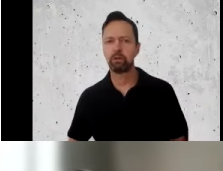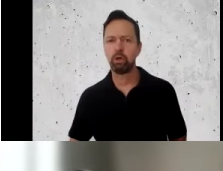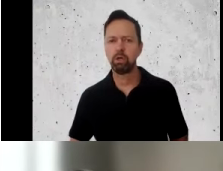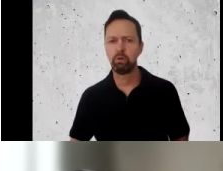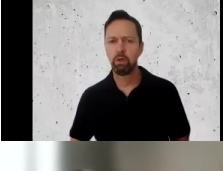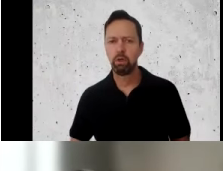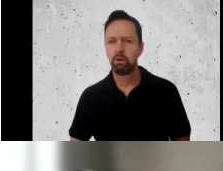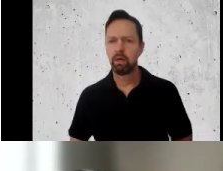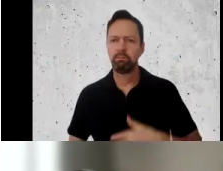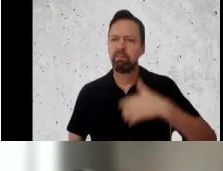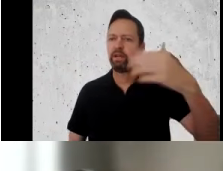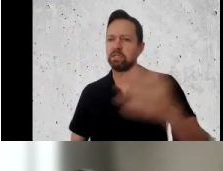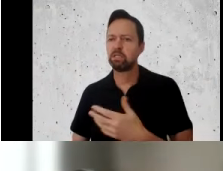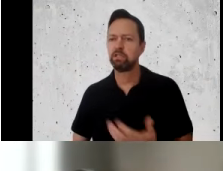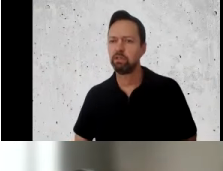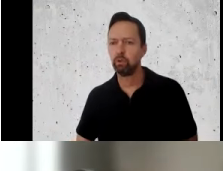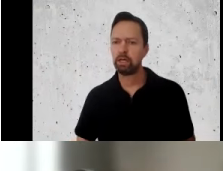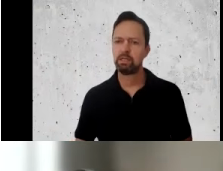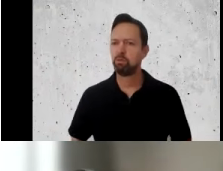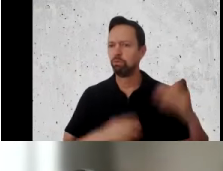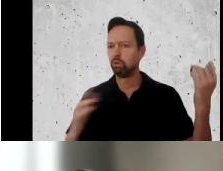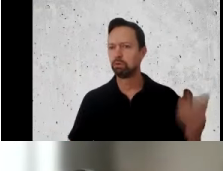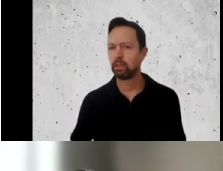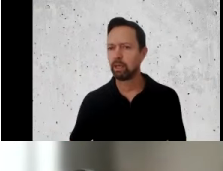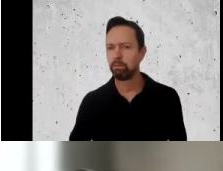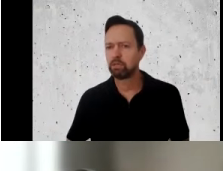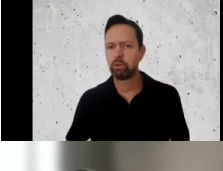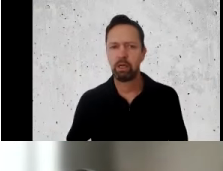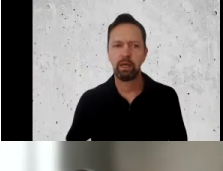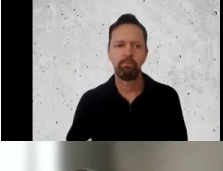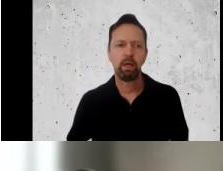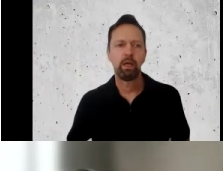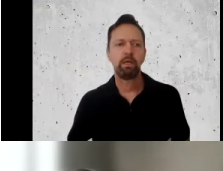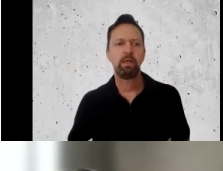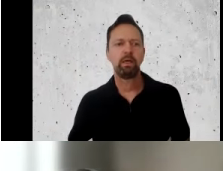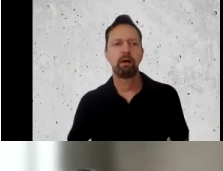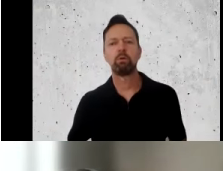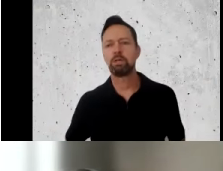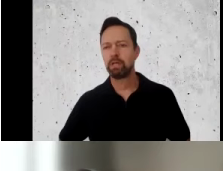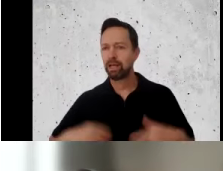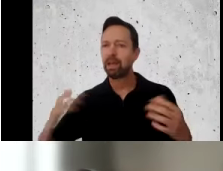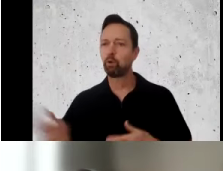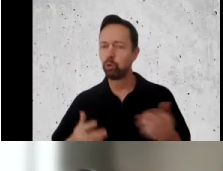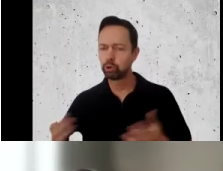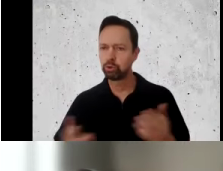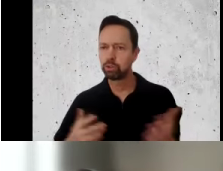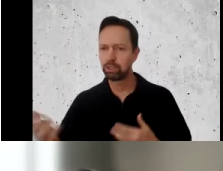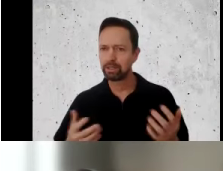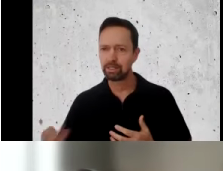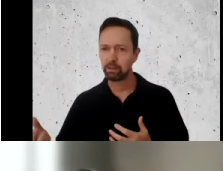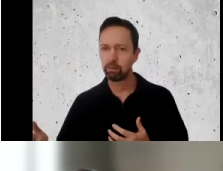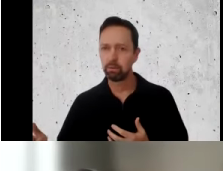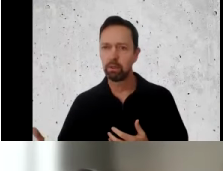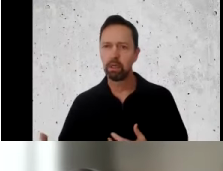é aleatório, é preferências individuais do dono da empresa, o que que é? E a conclusão dele é que é custos